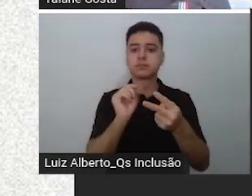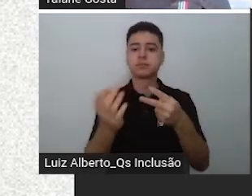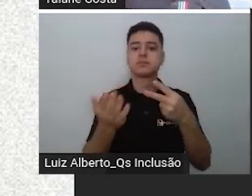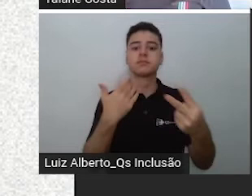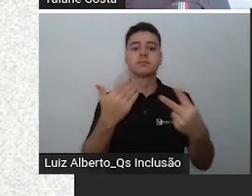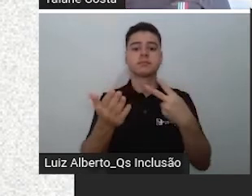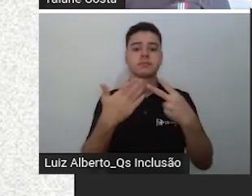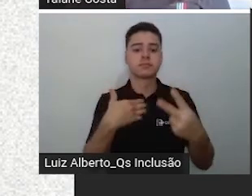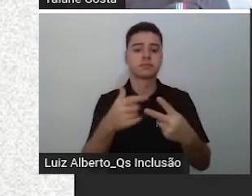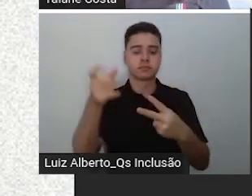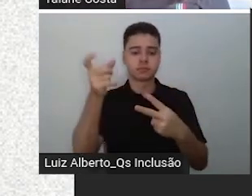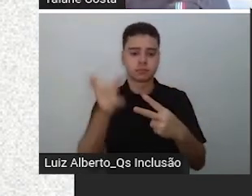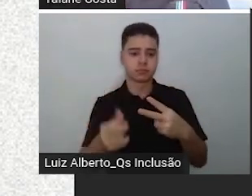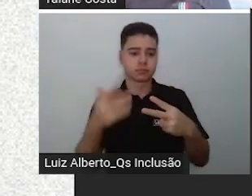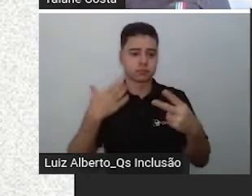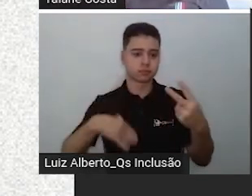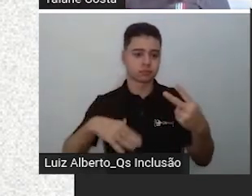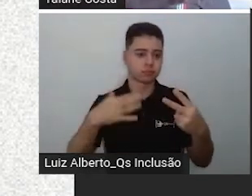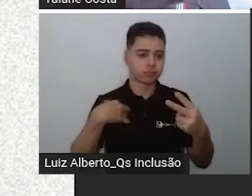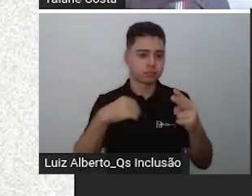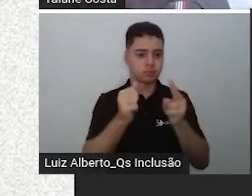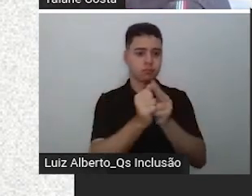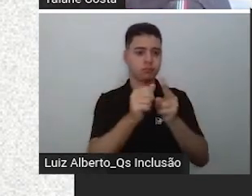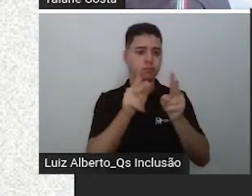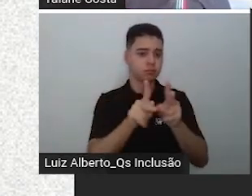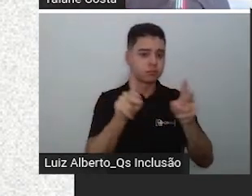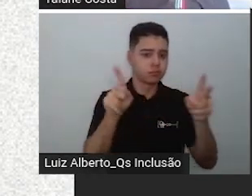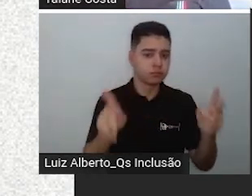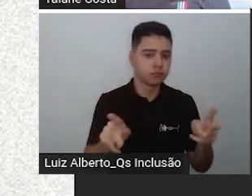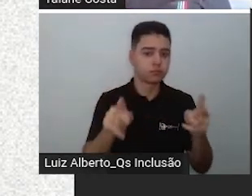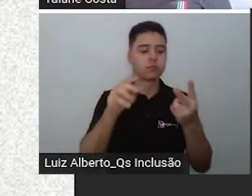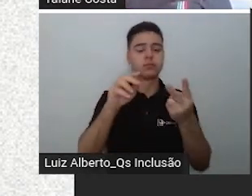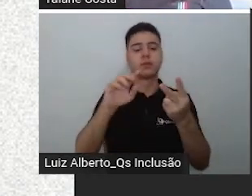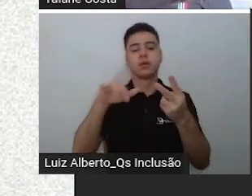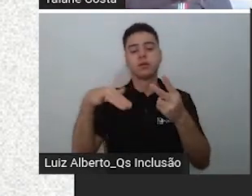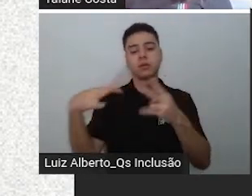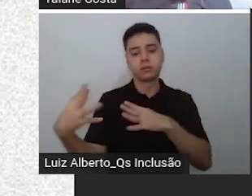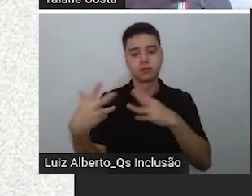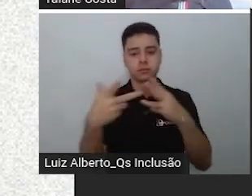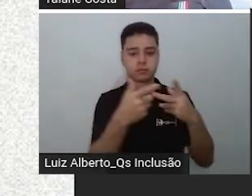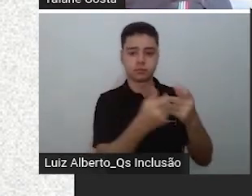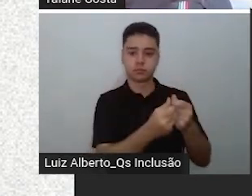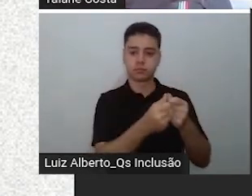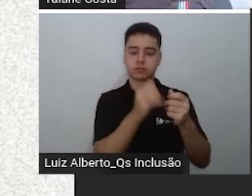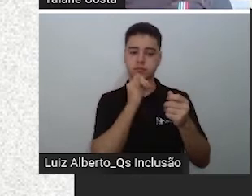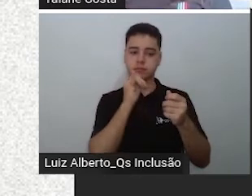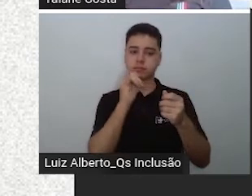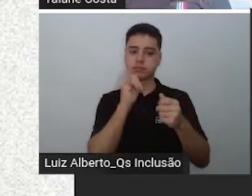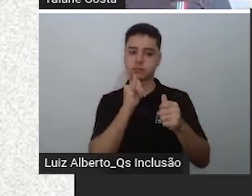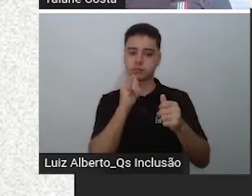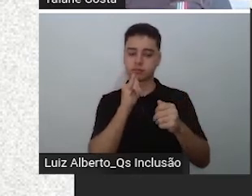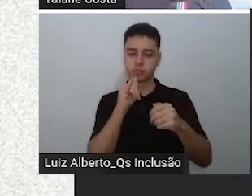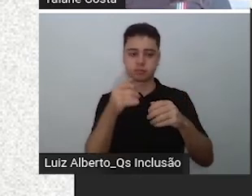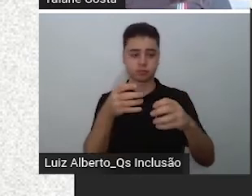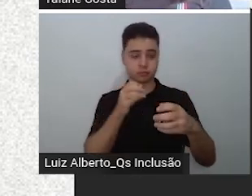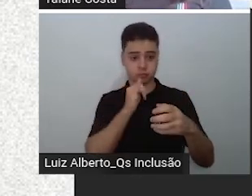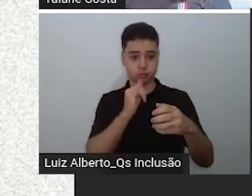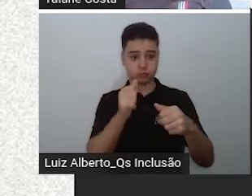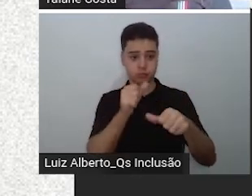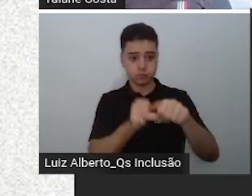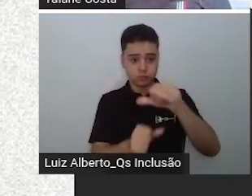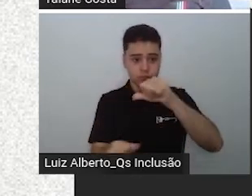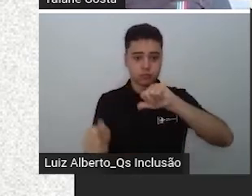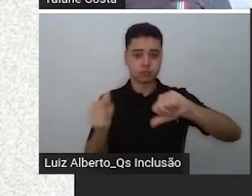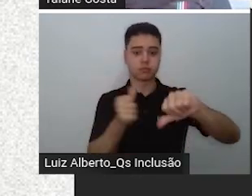do visitante com o educador, com o mediador, né? Essa troca é uma troca,